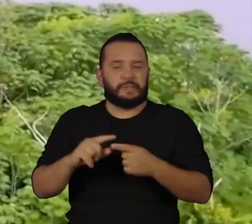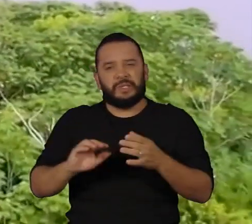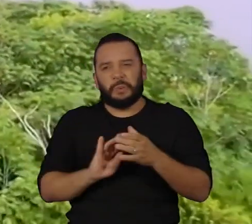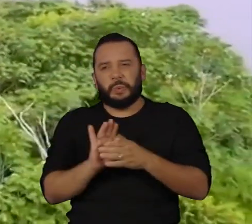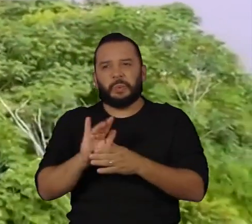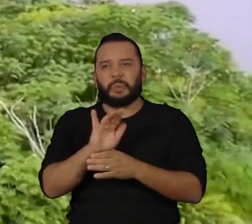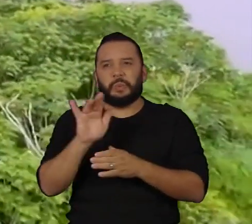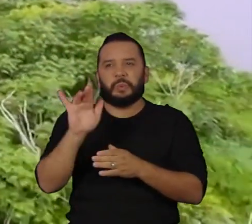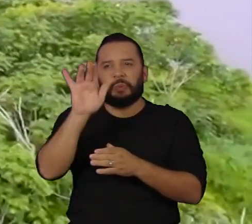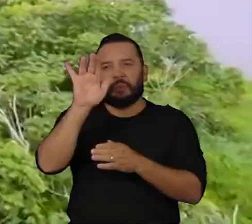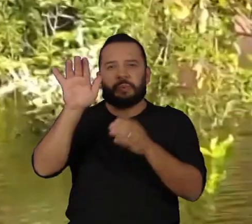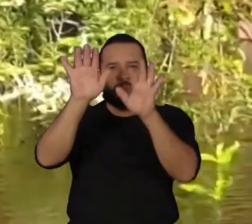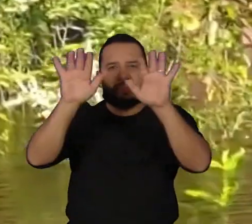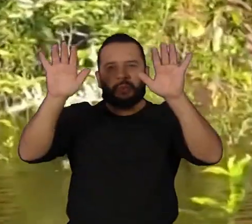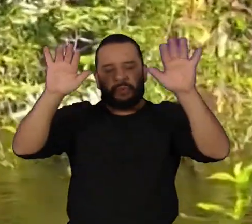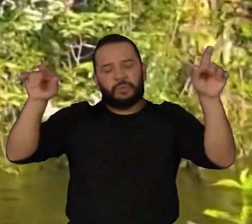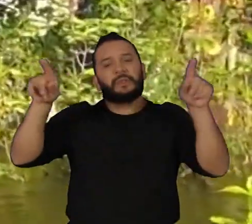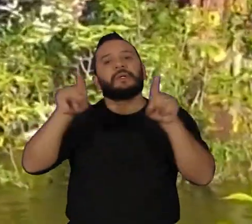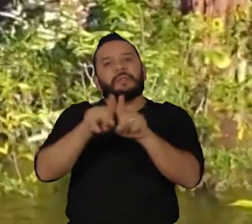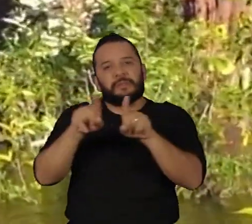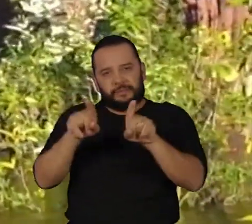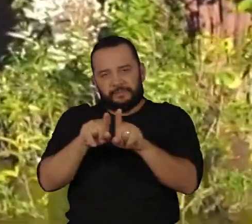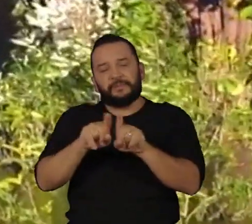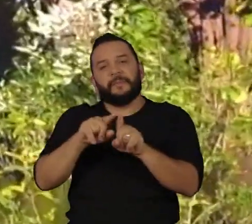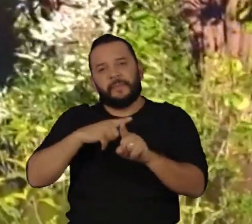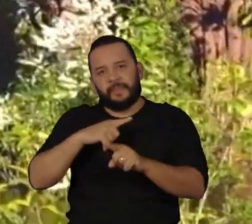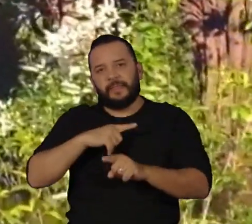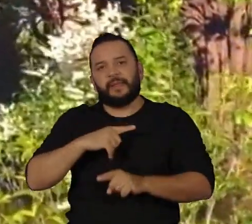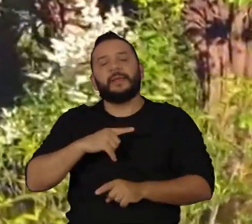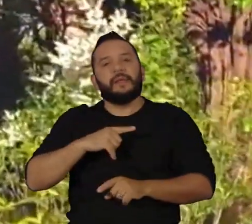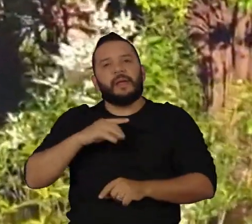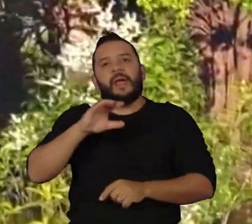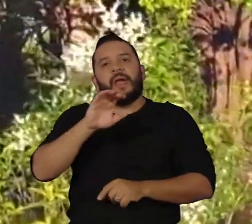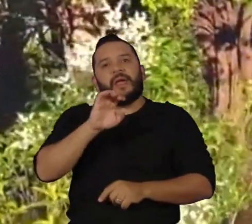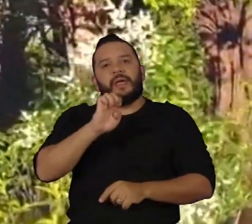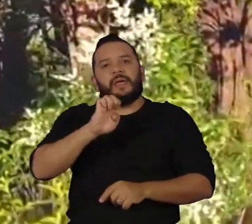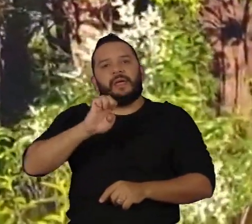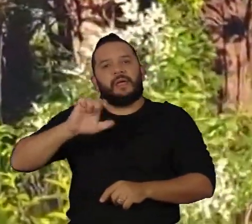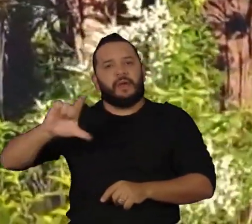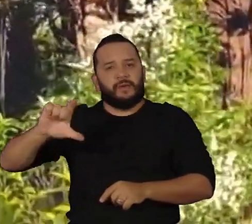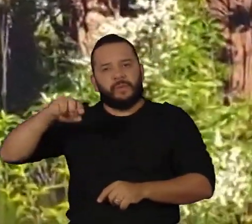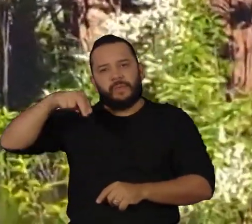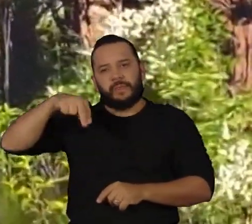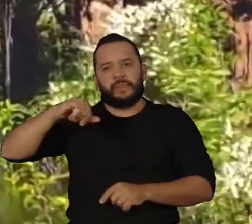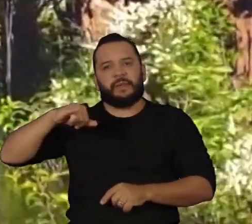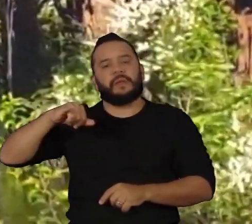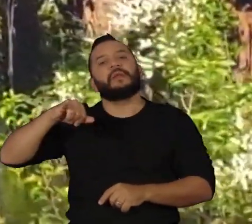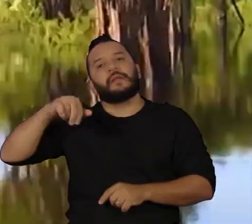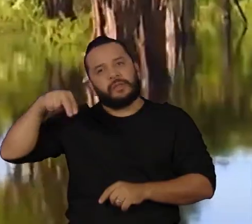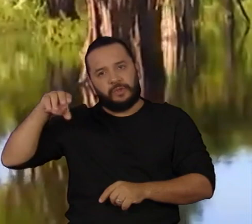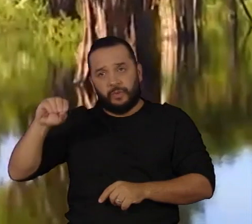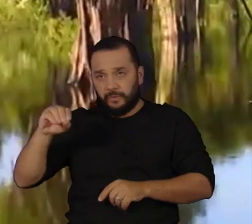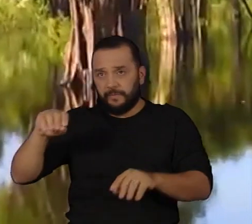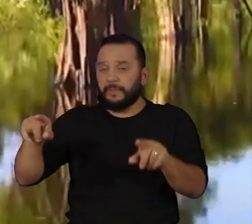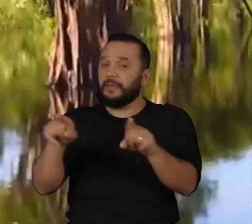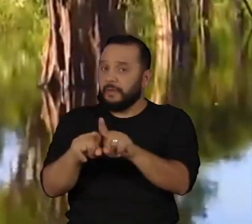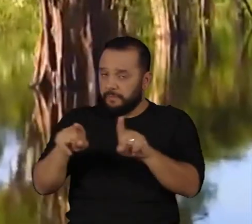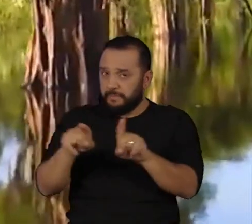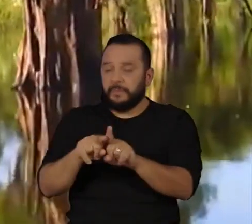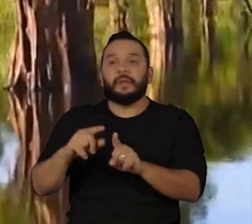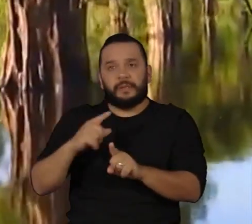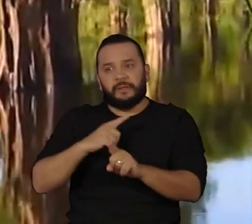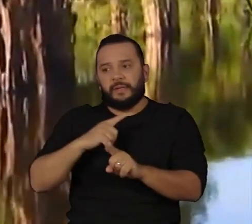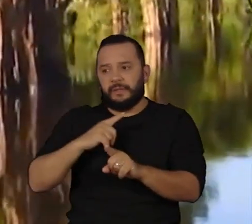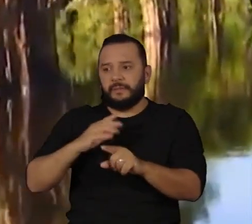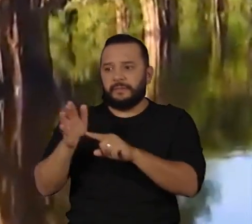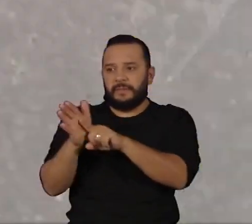os impactos do El Niño. O relatório é baseado em cálculos de 11 diferentes centros de ciência do clima ao redor